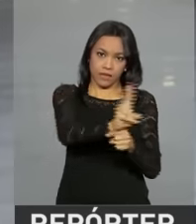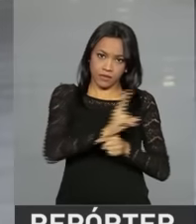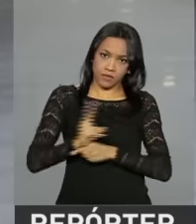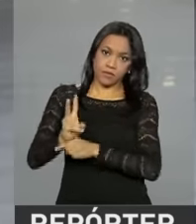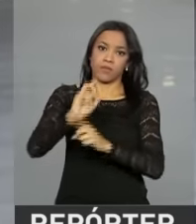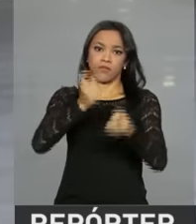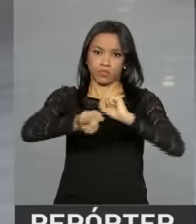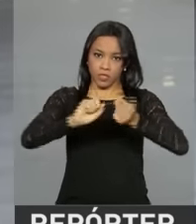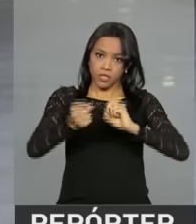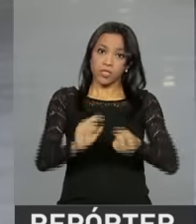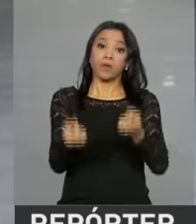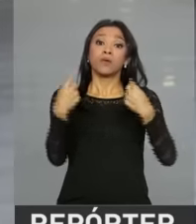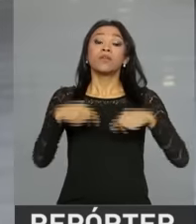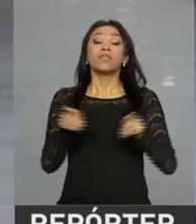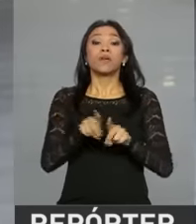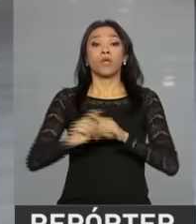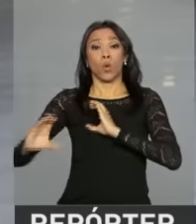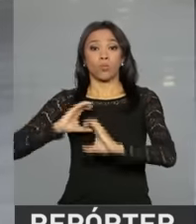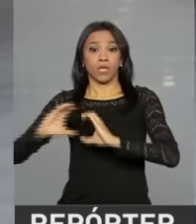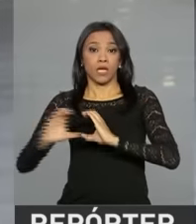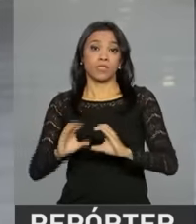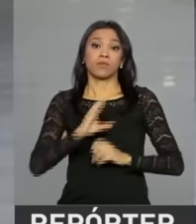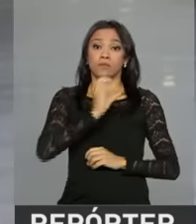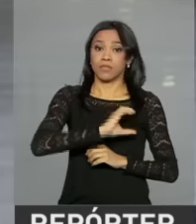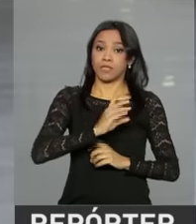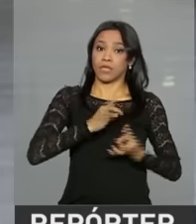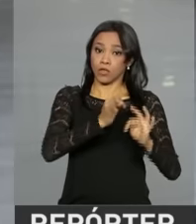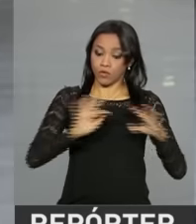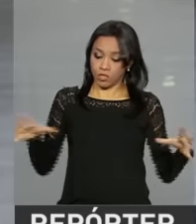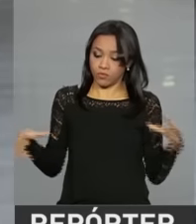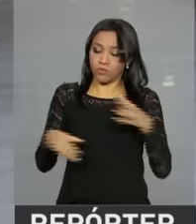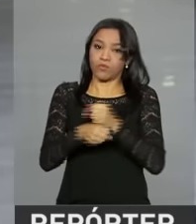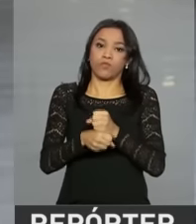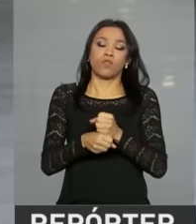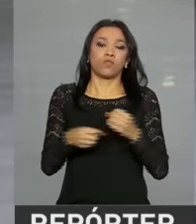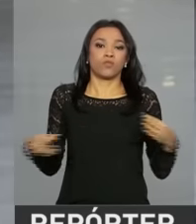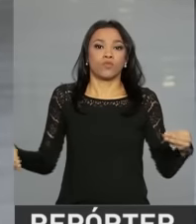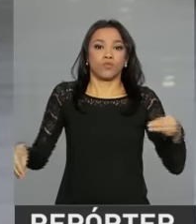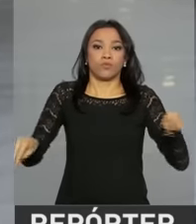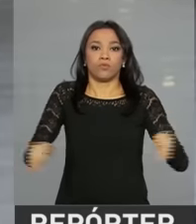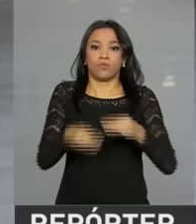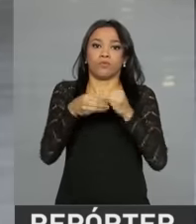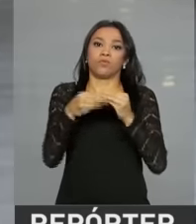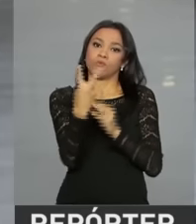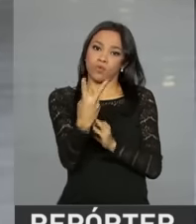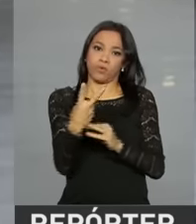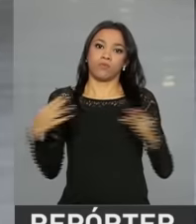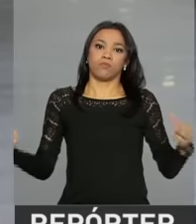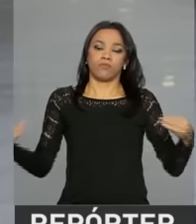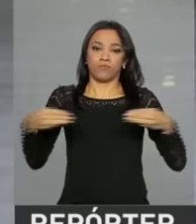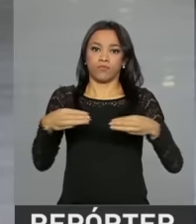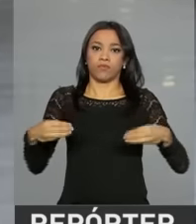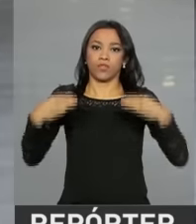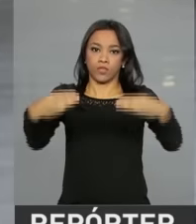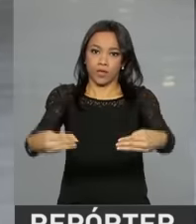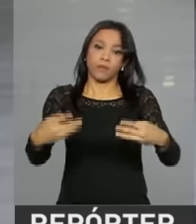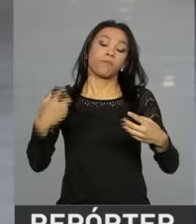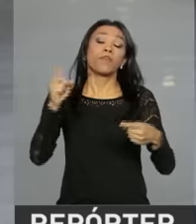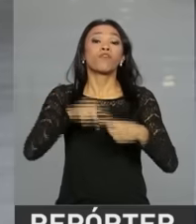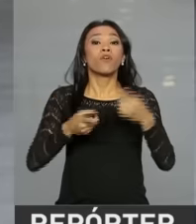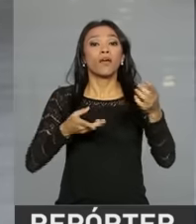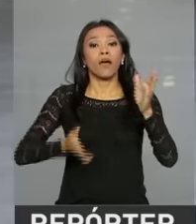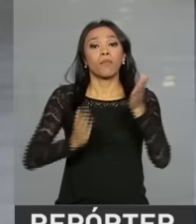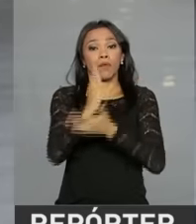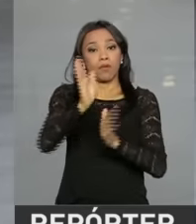entre os Ministérios da Comunicação e de Ciência e Tecnologia. Essa medida foi a primeira aprovada pelo governo do presidente